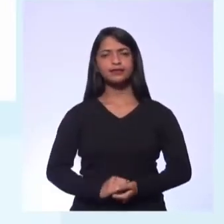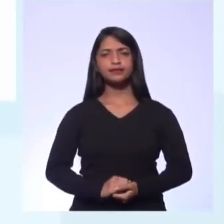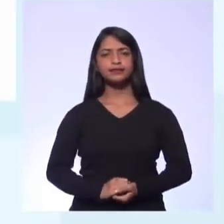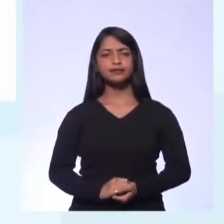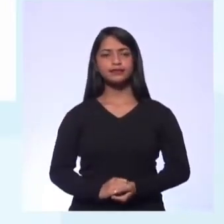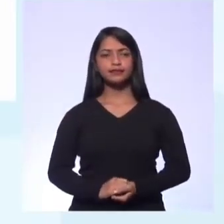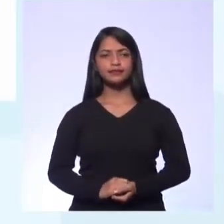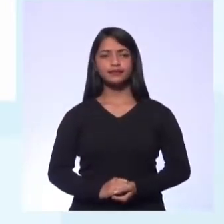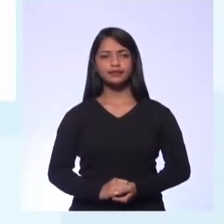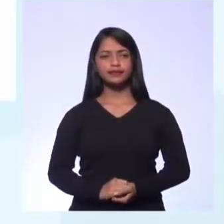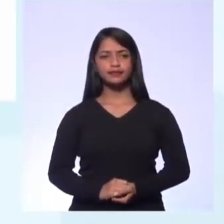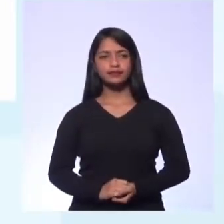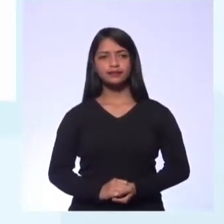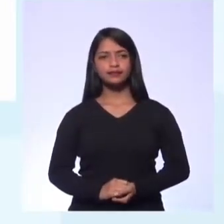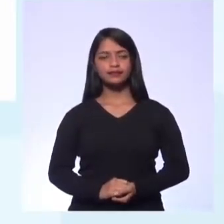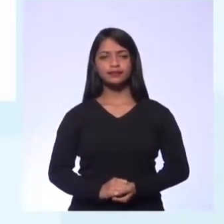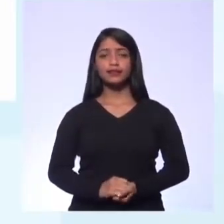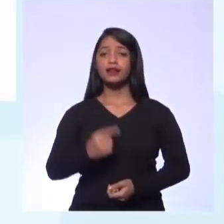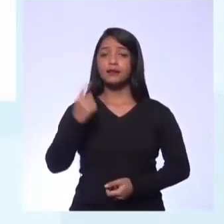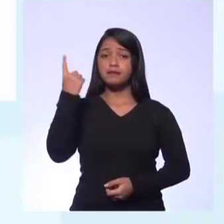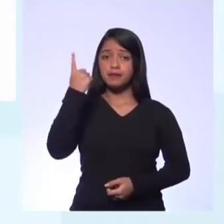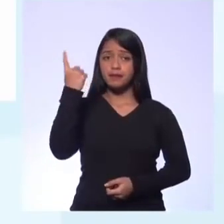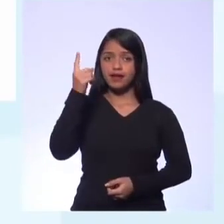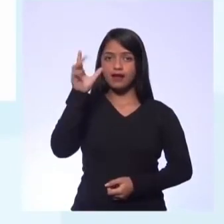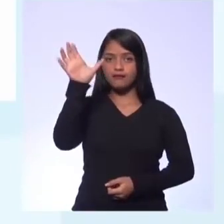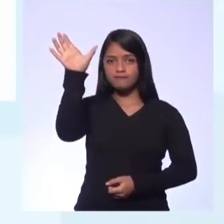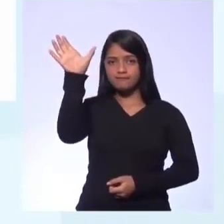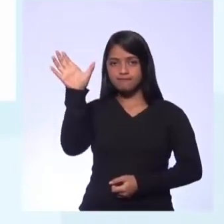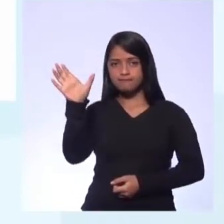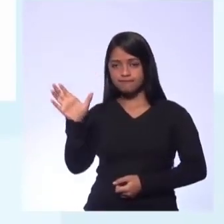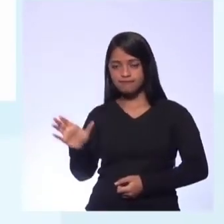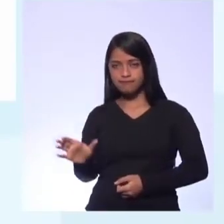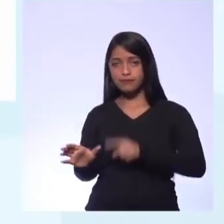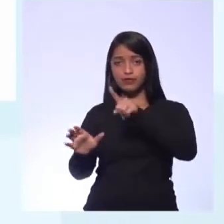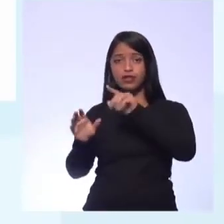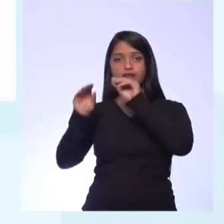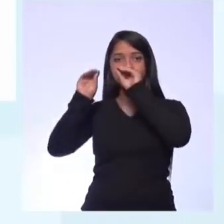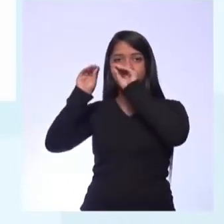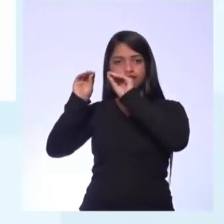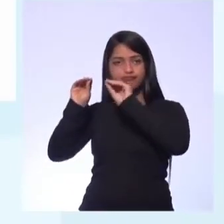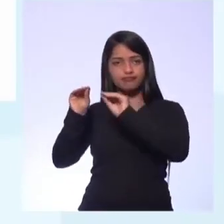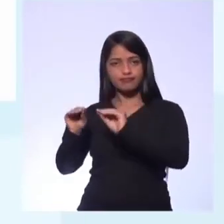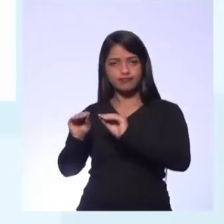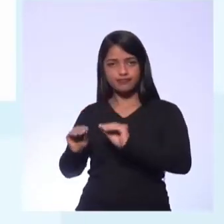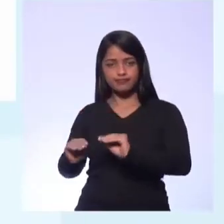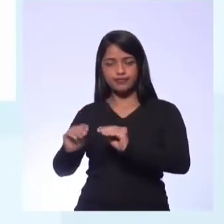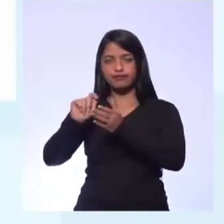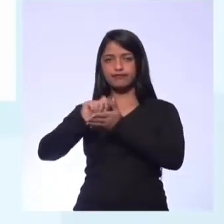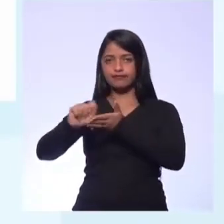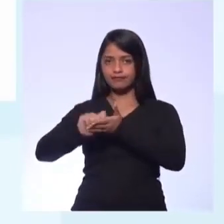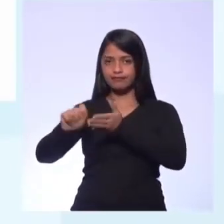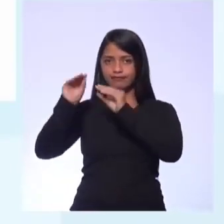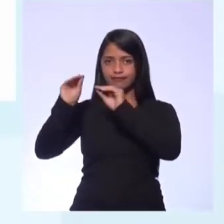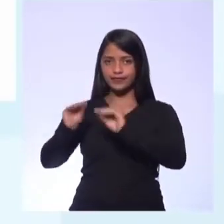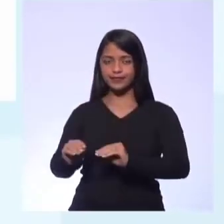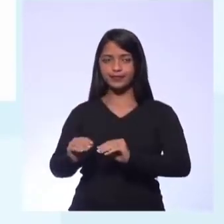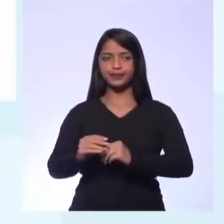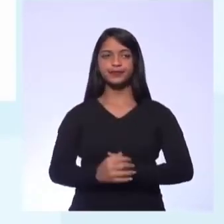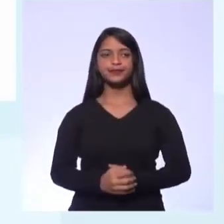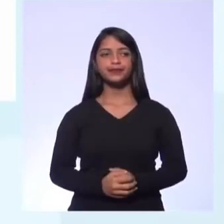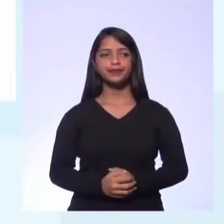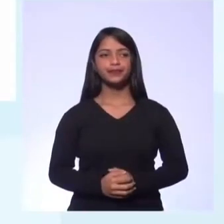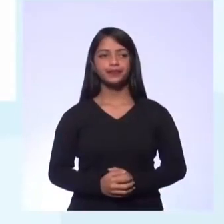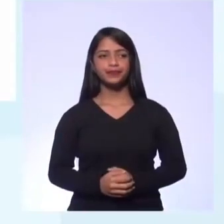of the chart, Complete a primeira coluna do quadro the chart below, with the names of your